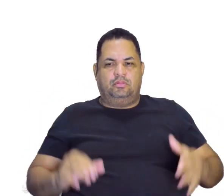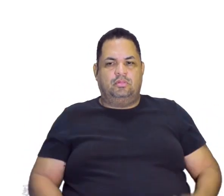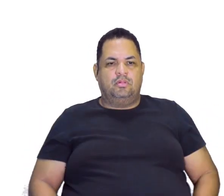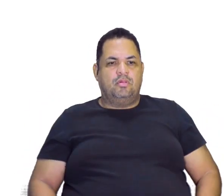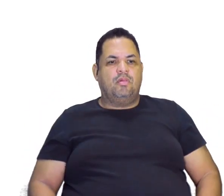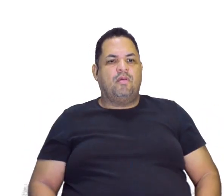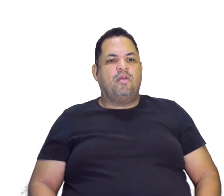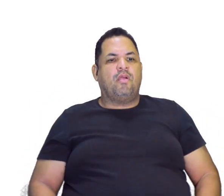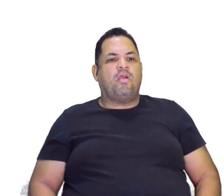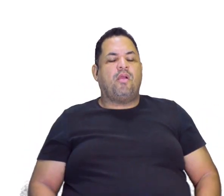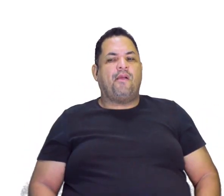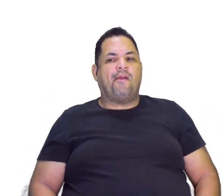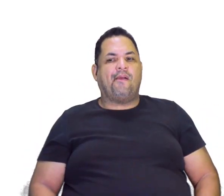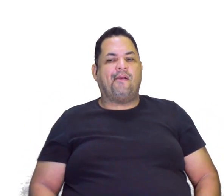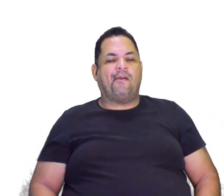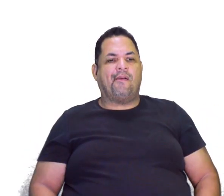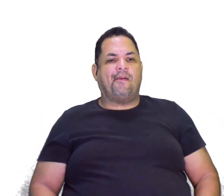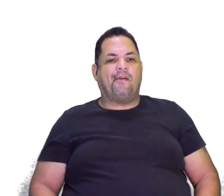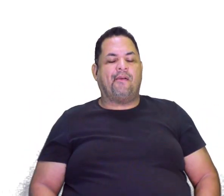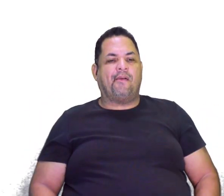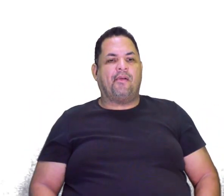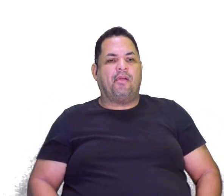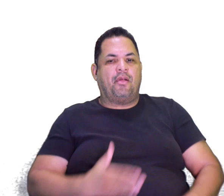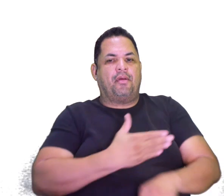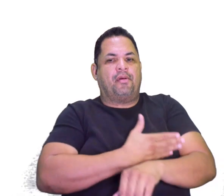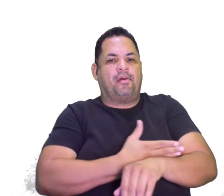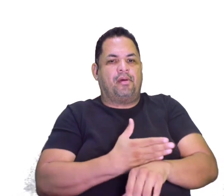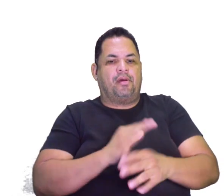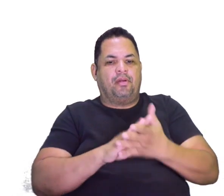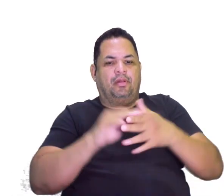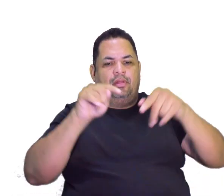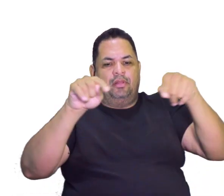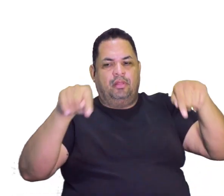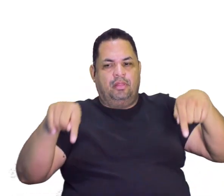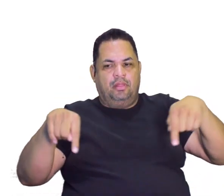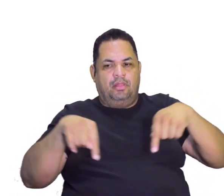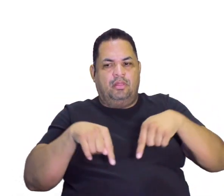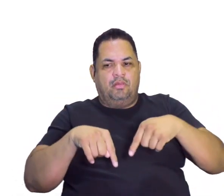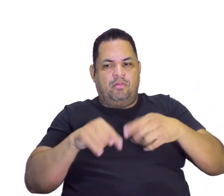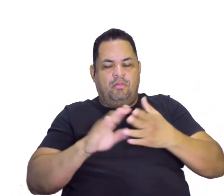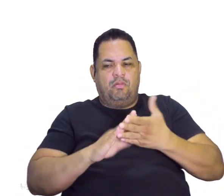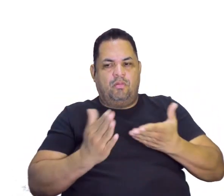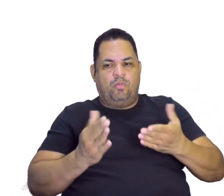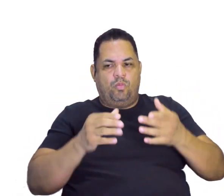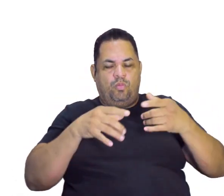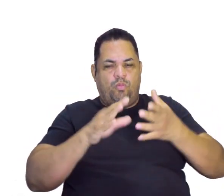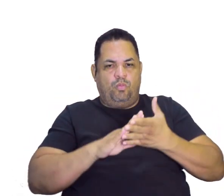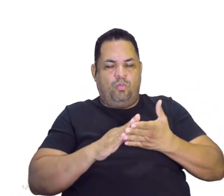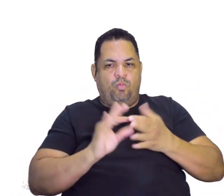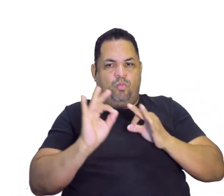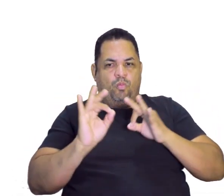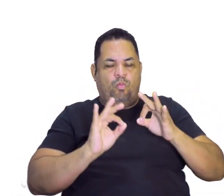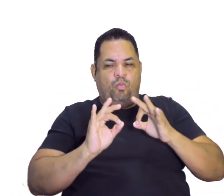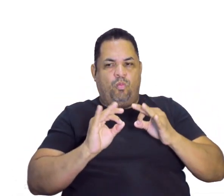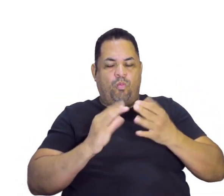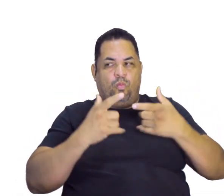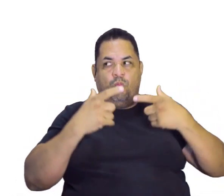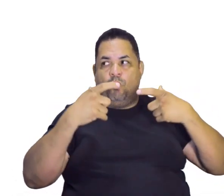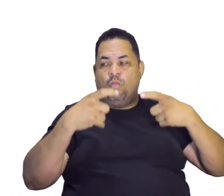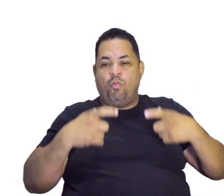livre. Então, hábitos de ateliê. O ateliê é uma sala, né, um quarto,